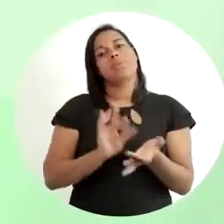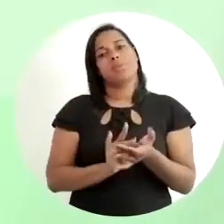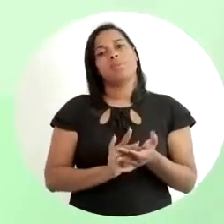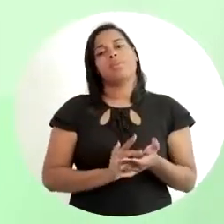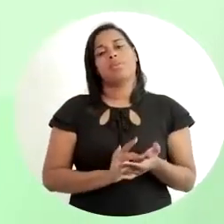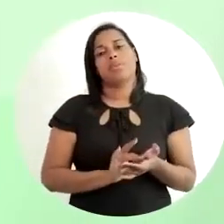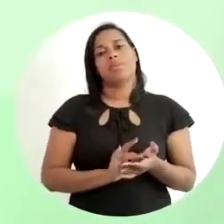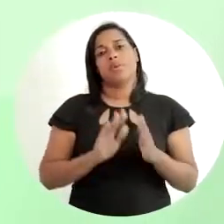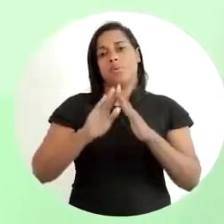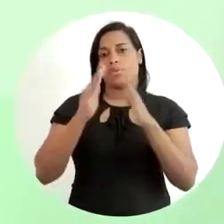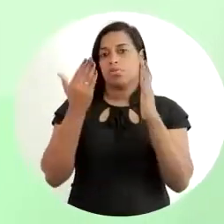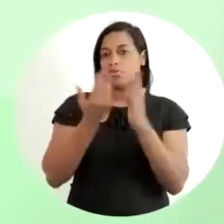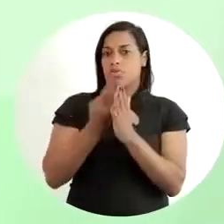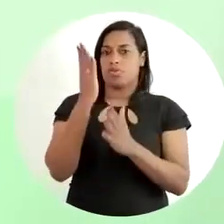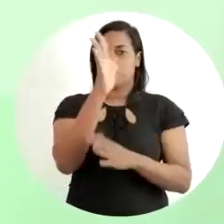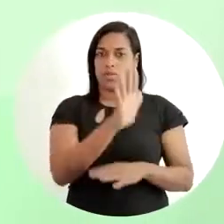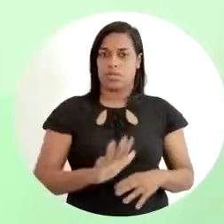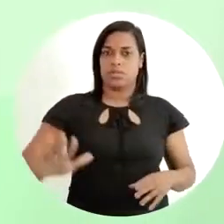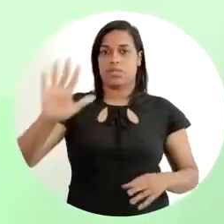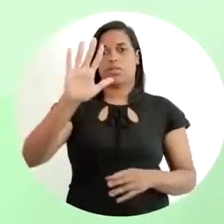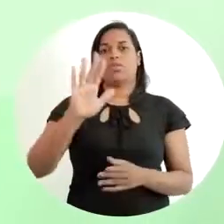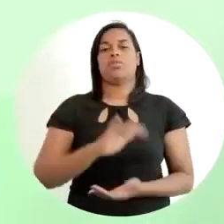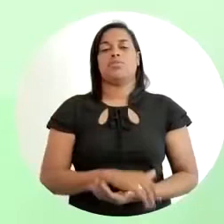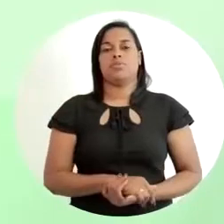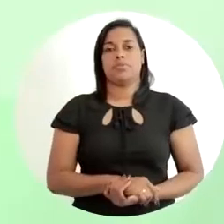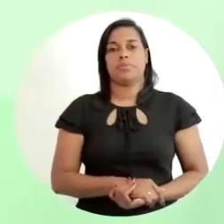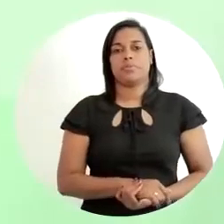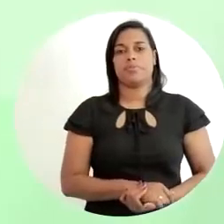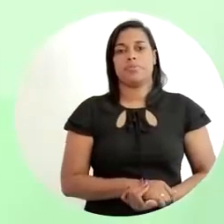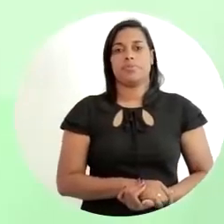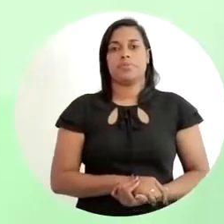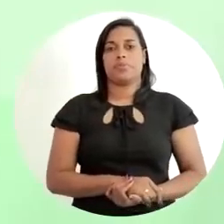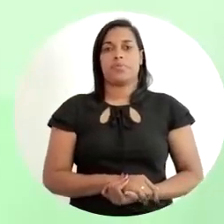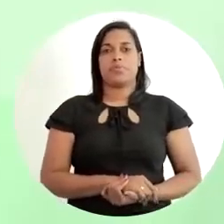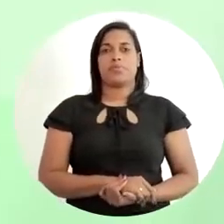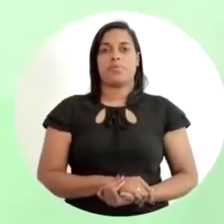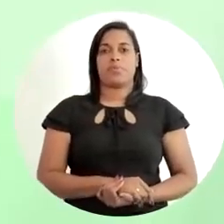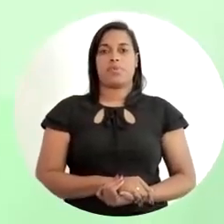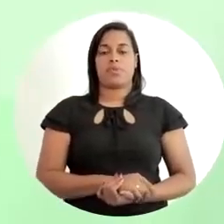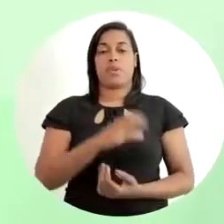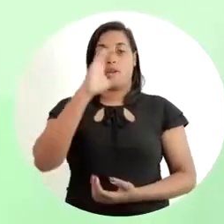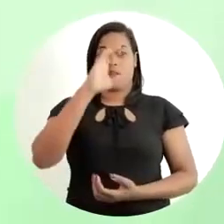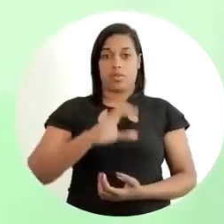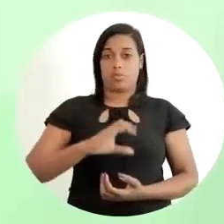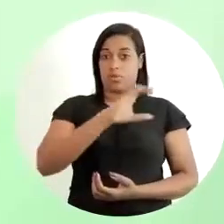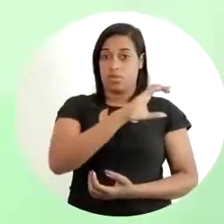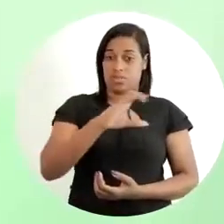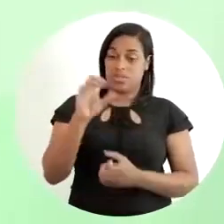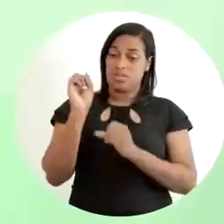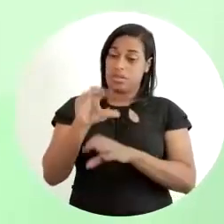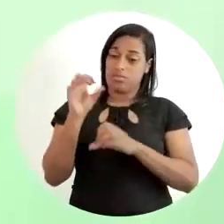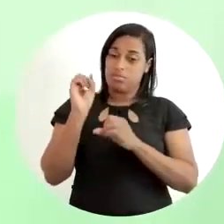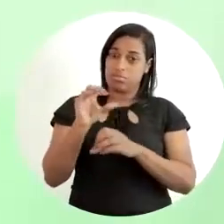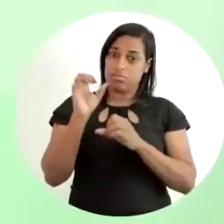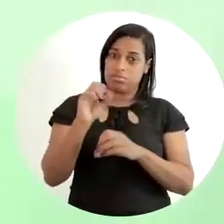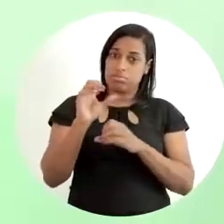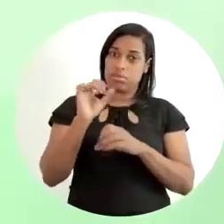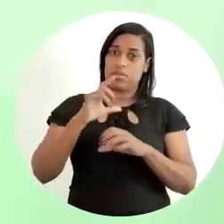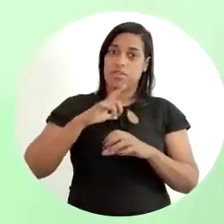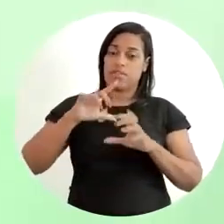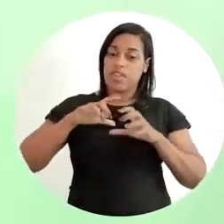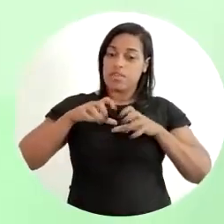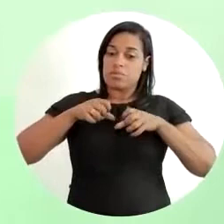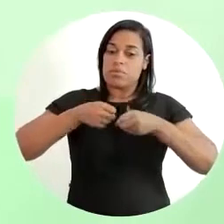real com as escolas brasileiras. Uma corrente católica, de educação católica,